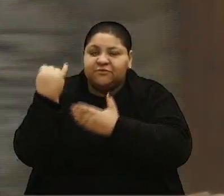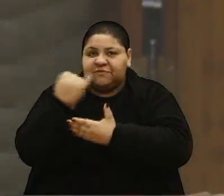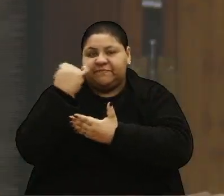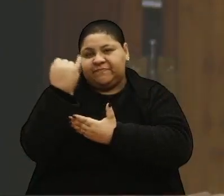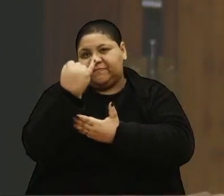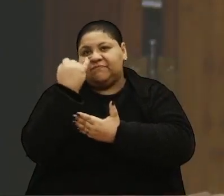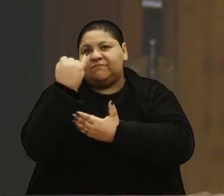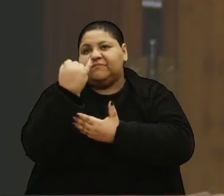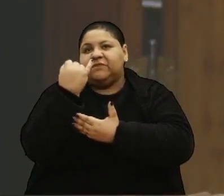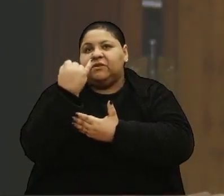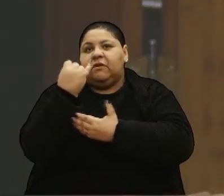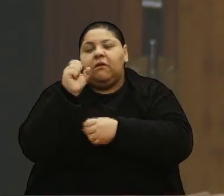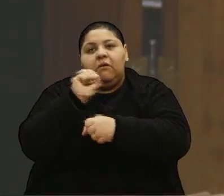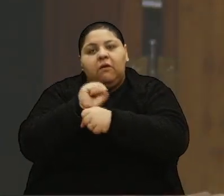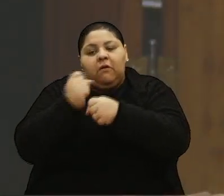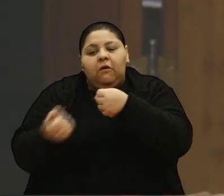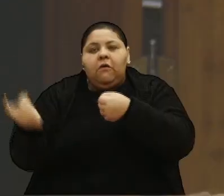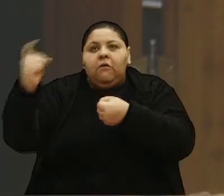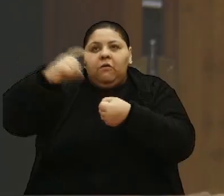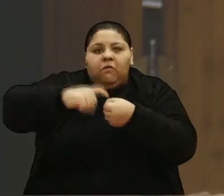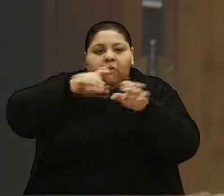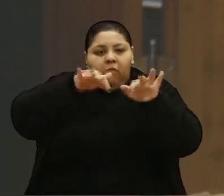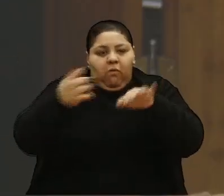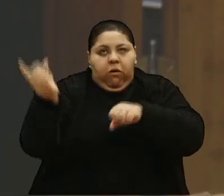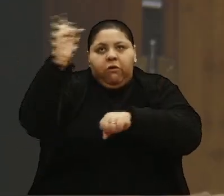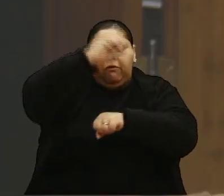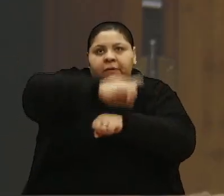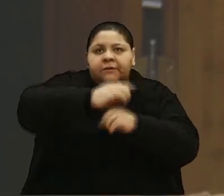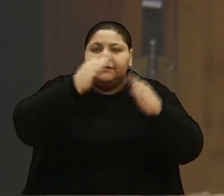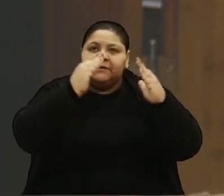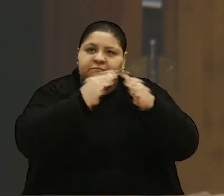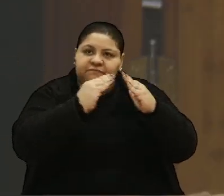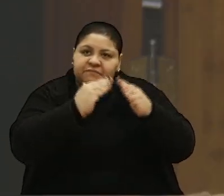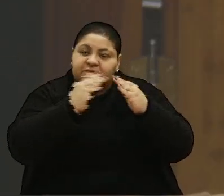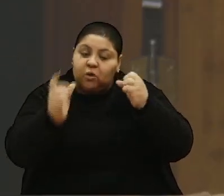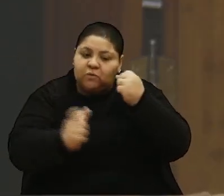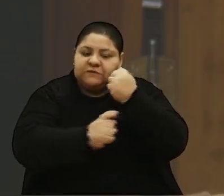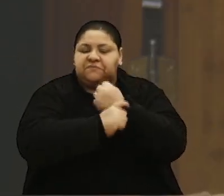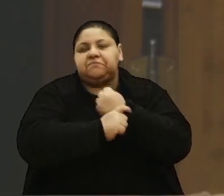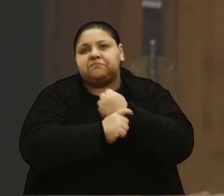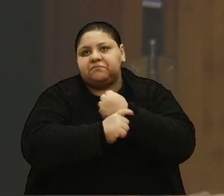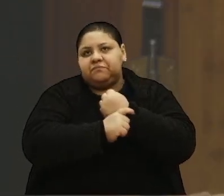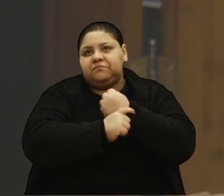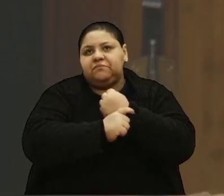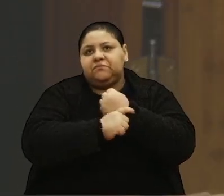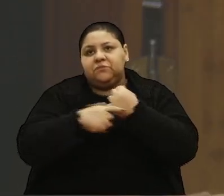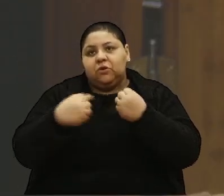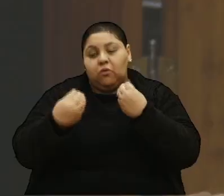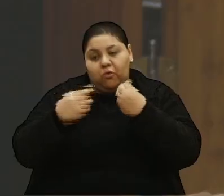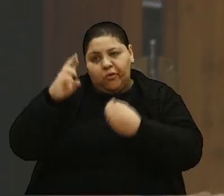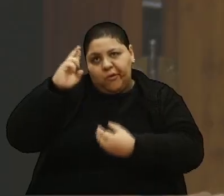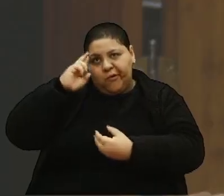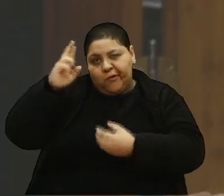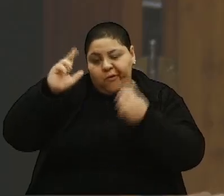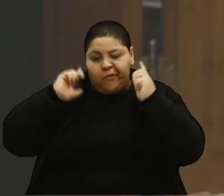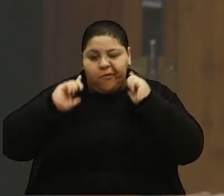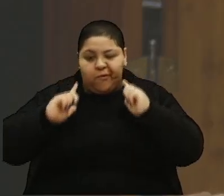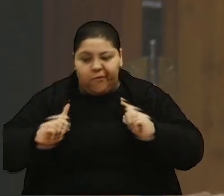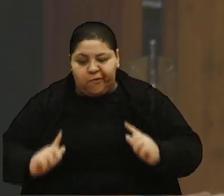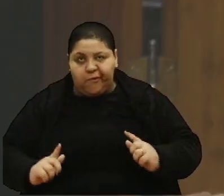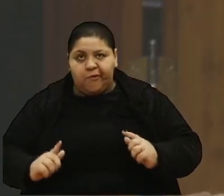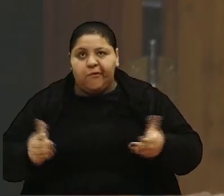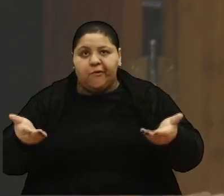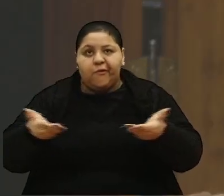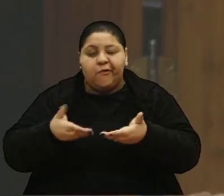importante e que o espera voltar no final do dia para casa com segurança. Como diretora e gestora,